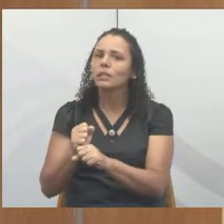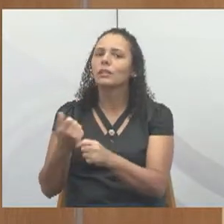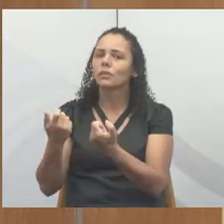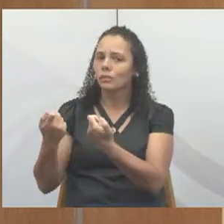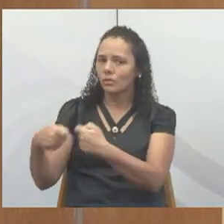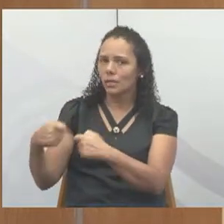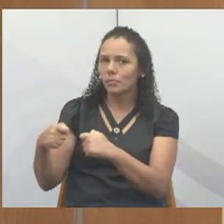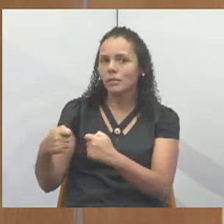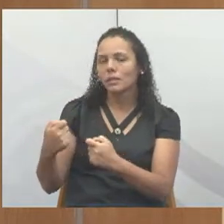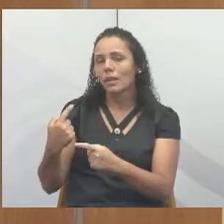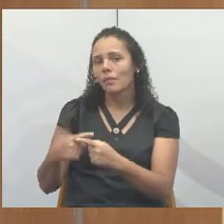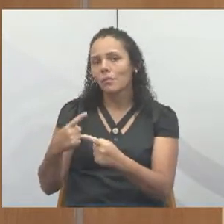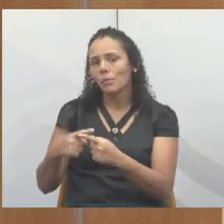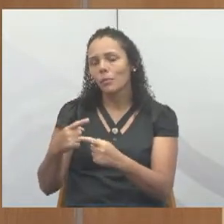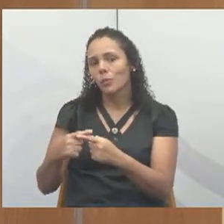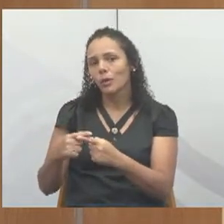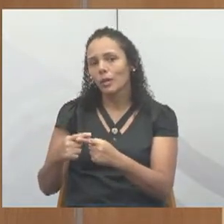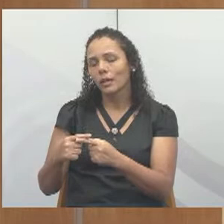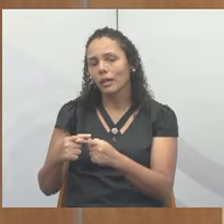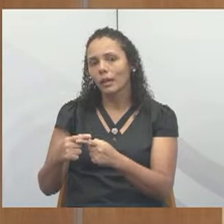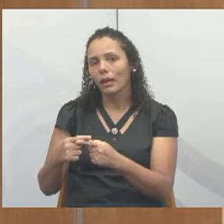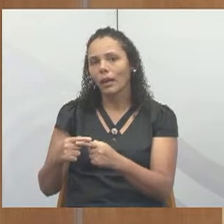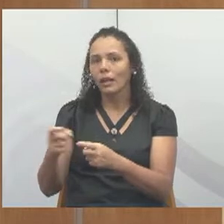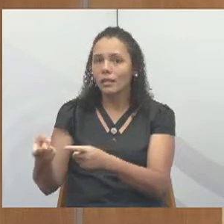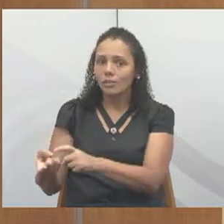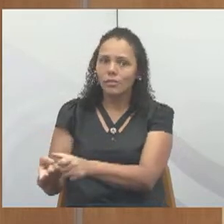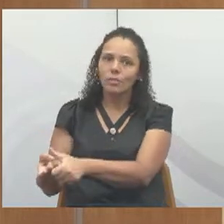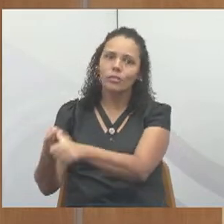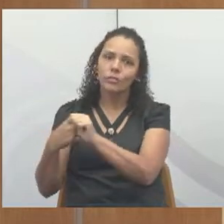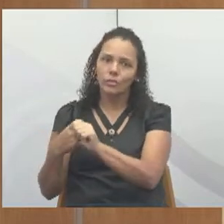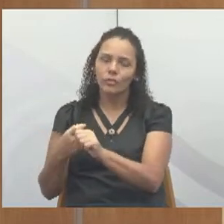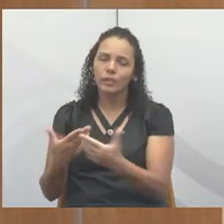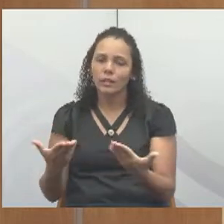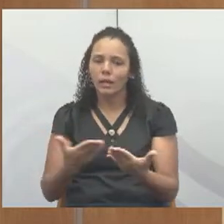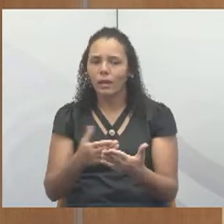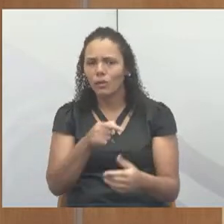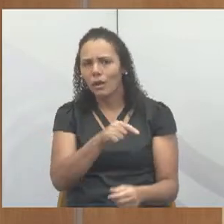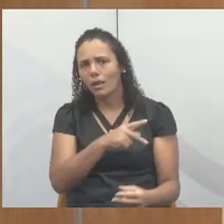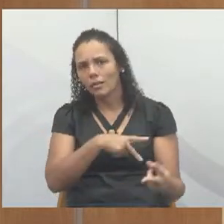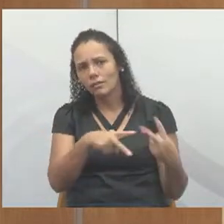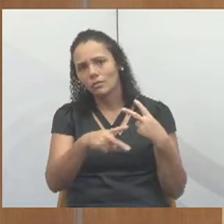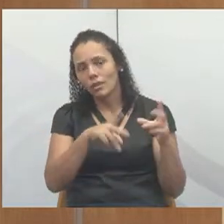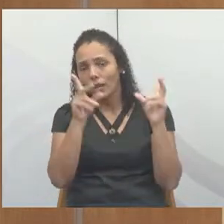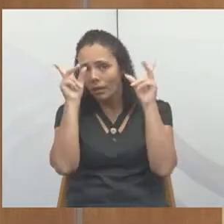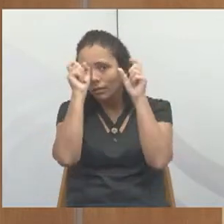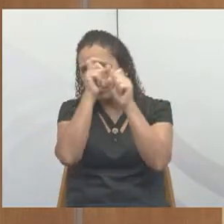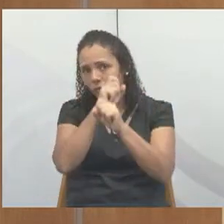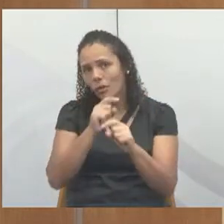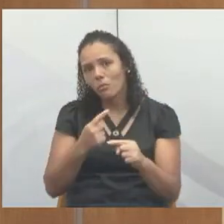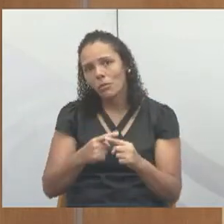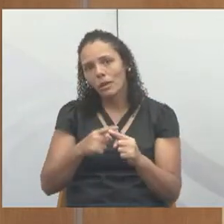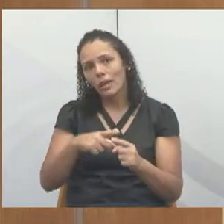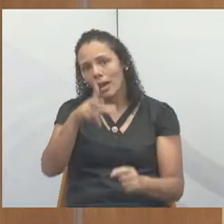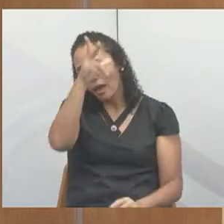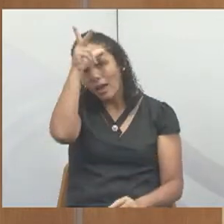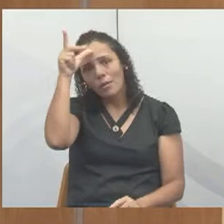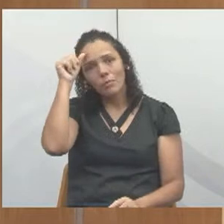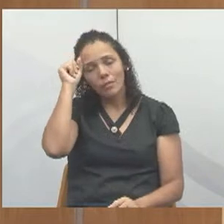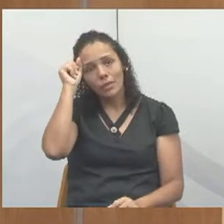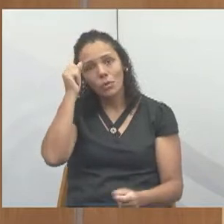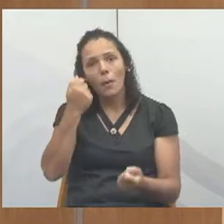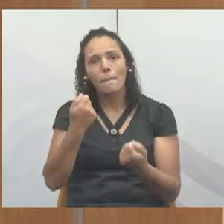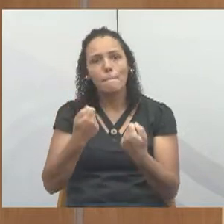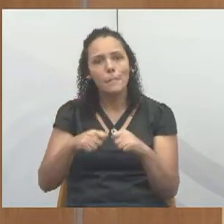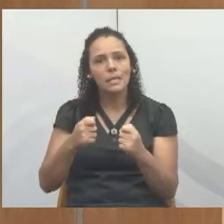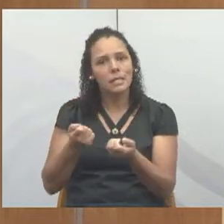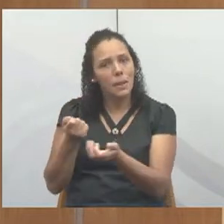bastante dificuldade, porque já foi decidido, já tem uma decisão que a Prefeitura de São José precisa